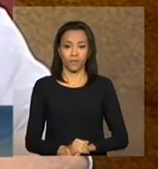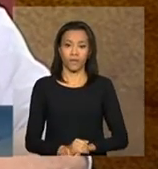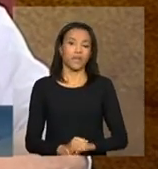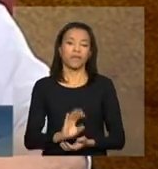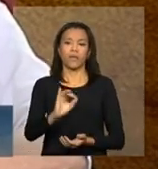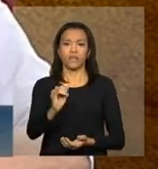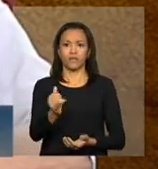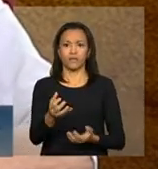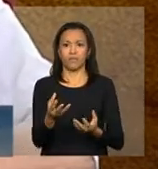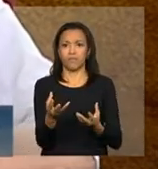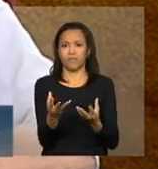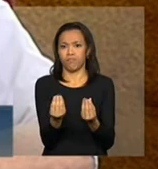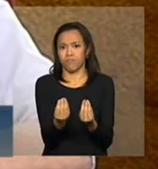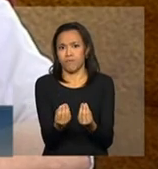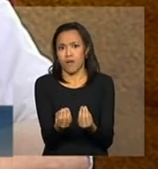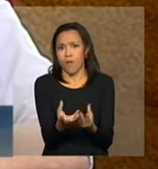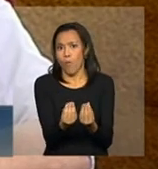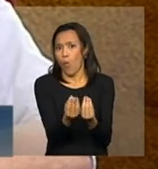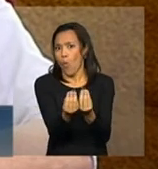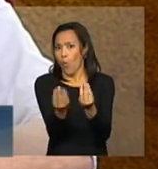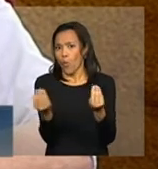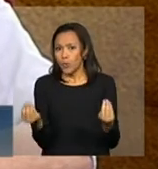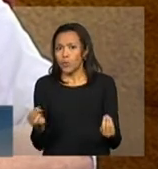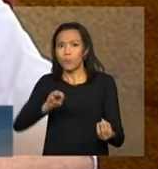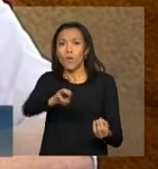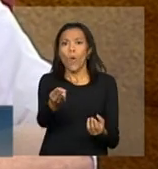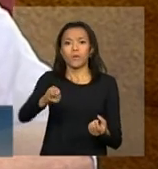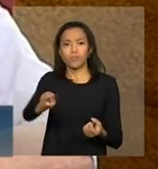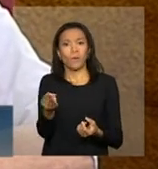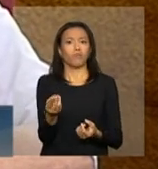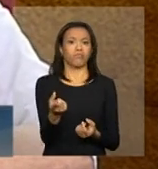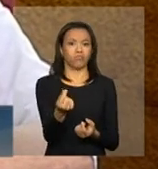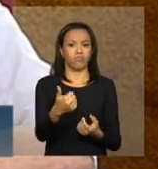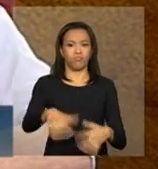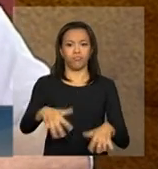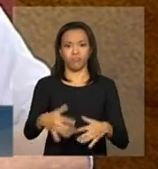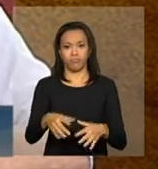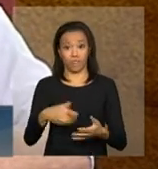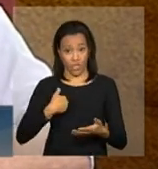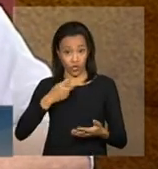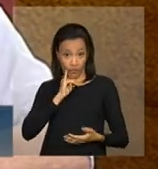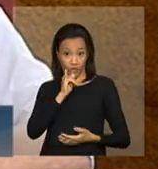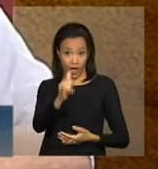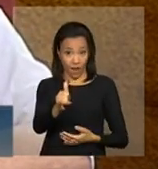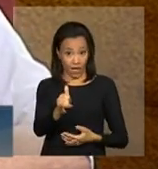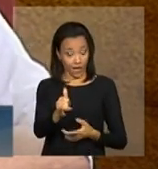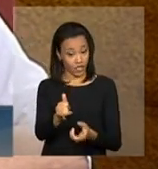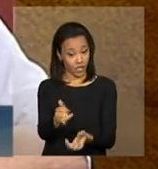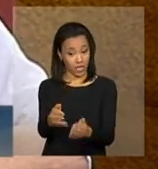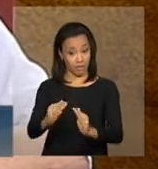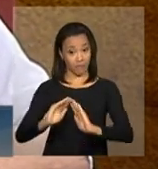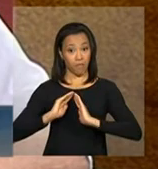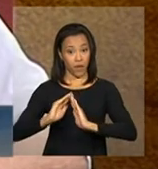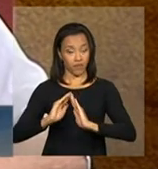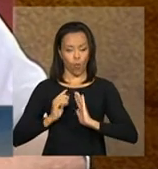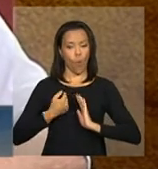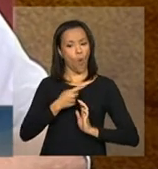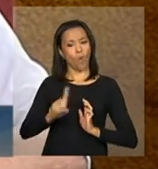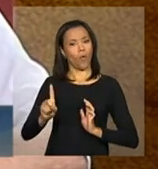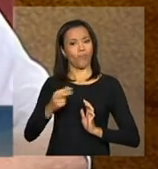milhões e milhões a mais daquele número que nós distribuímos para eles, nós também temos que negar. Não que a gente faça